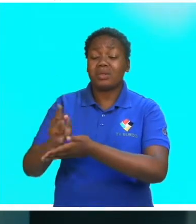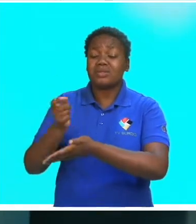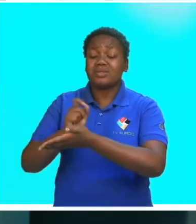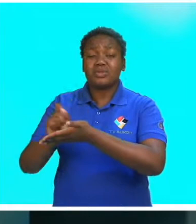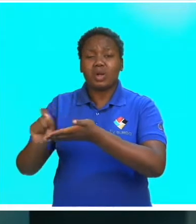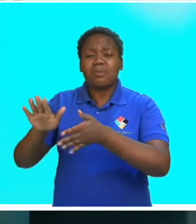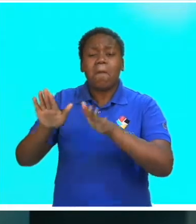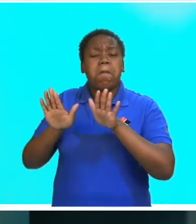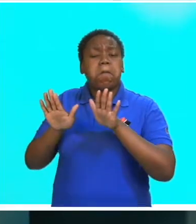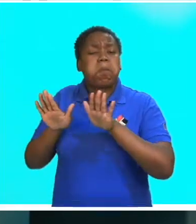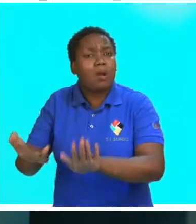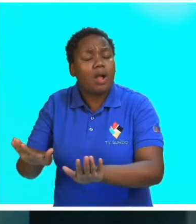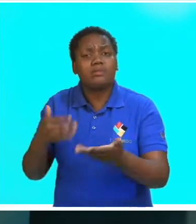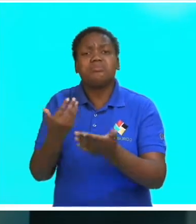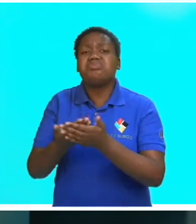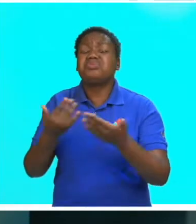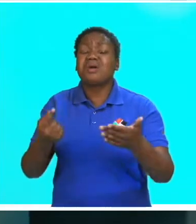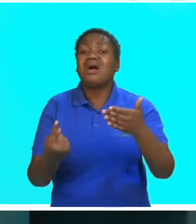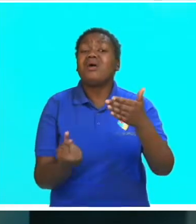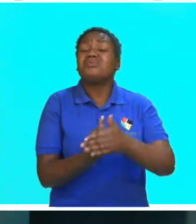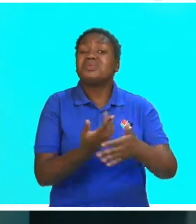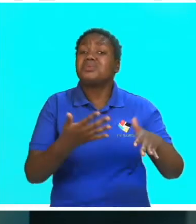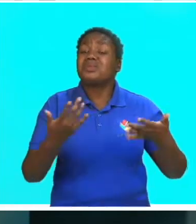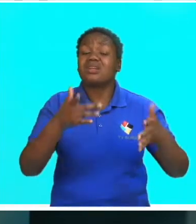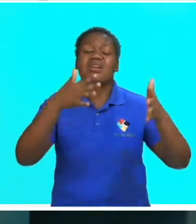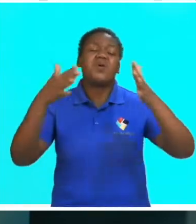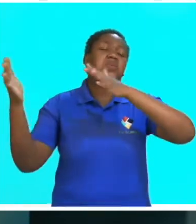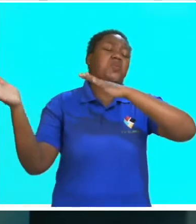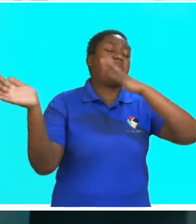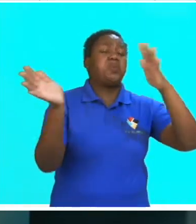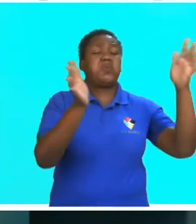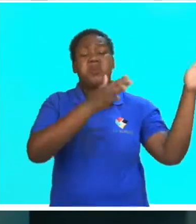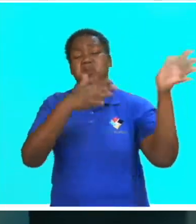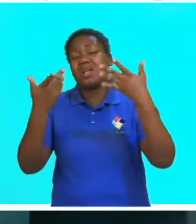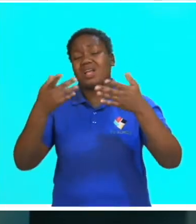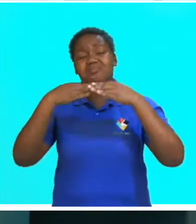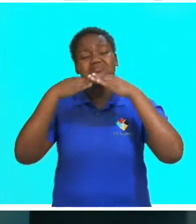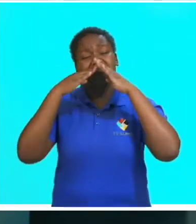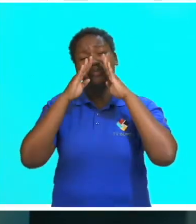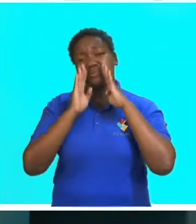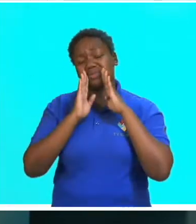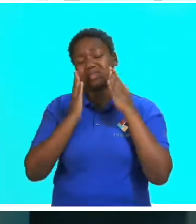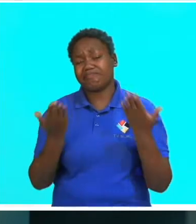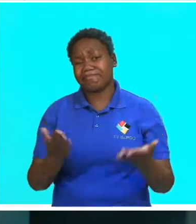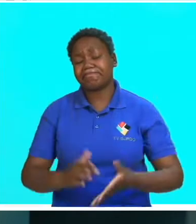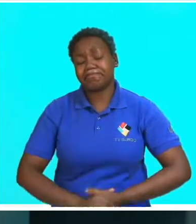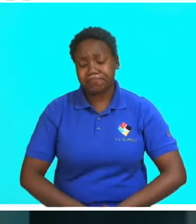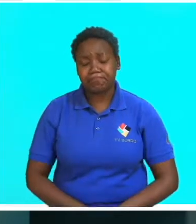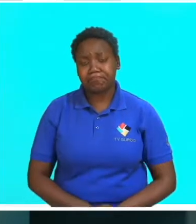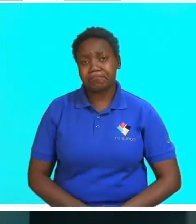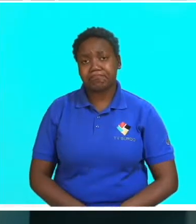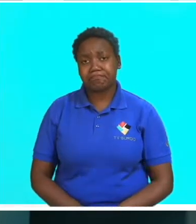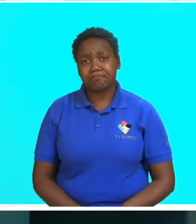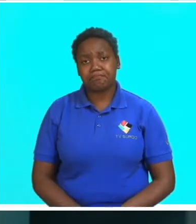não agrada aos alunos e que, em alguns casos, tendem a interromper as aulas quando há mau tempo, por exemplo.